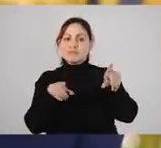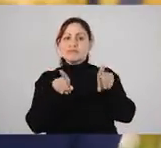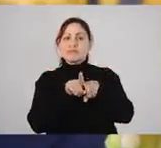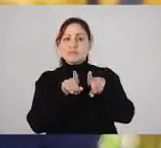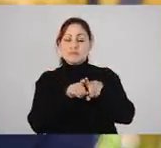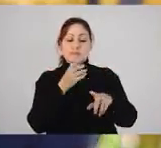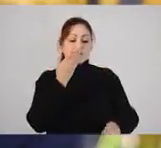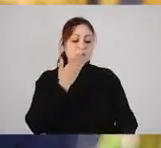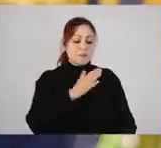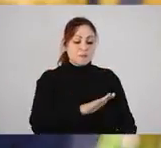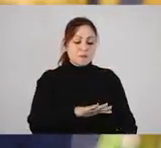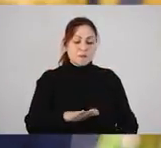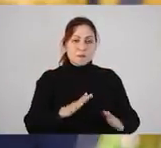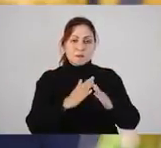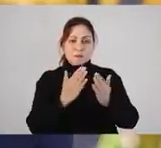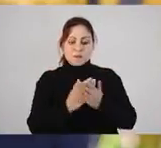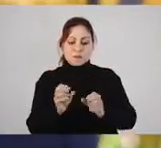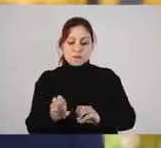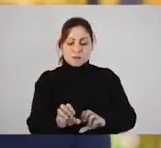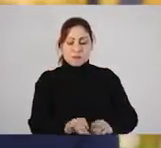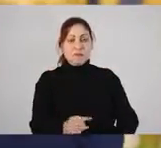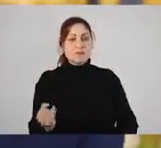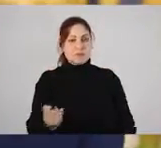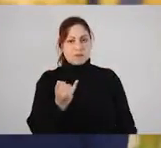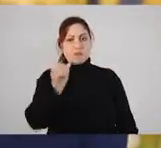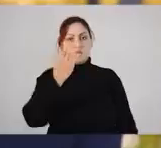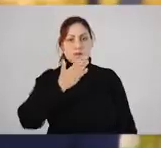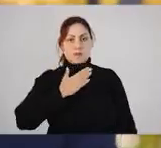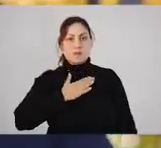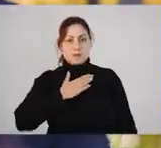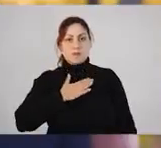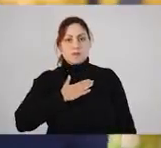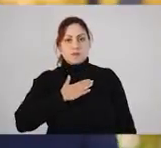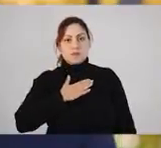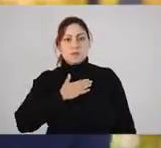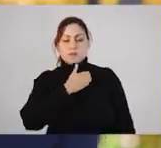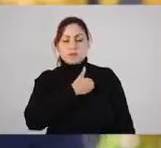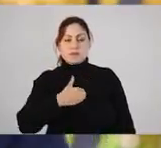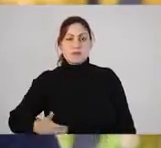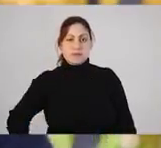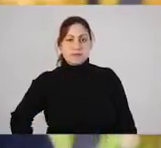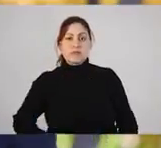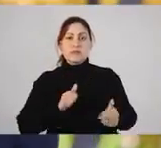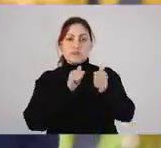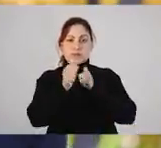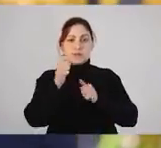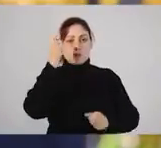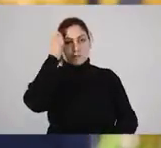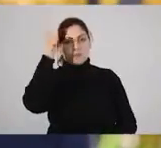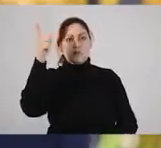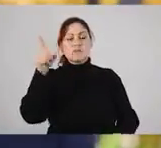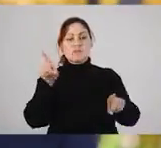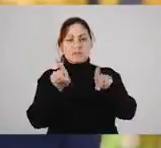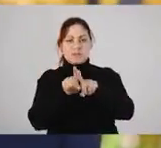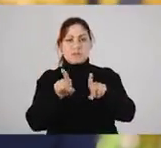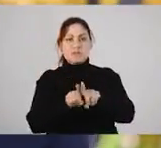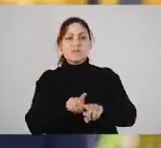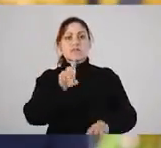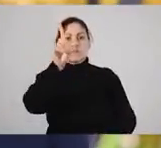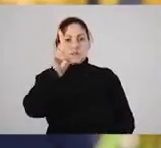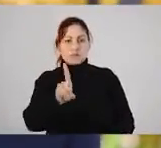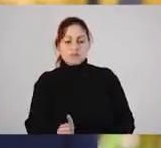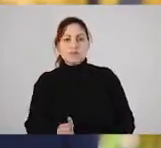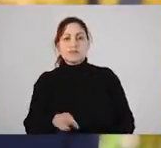educação, sobretudo a infantil, também será uma prioridade em meu governo. E o esporte e a cultura, que são direitos